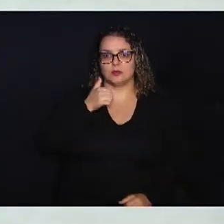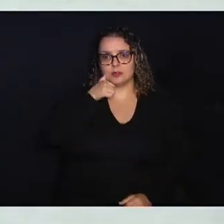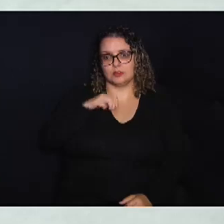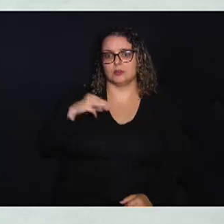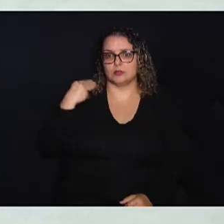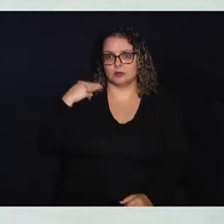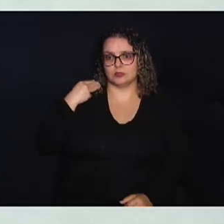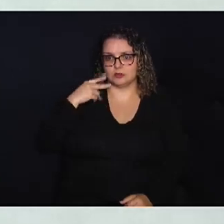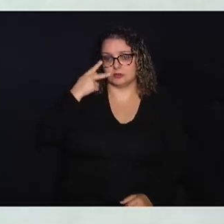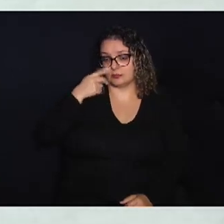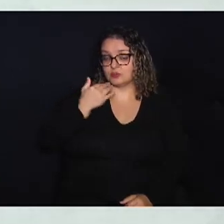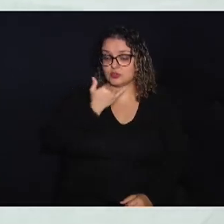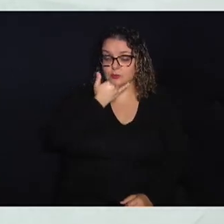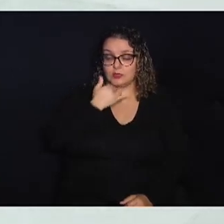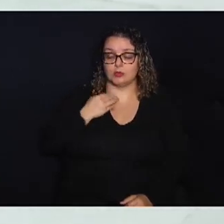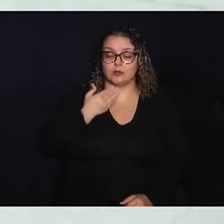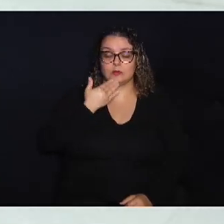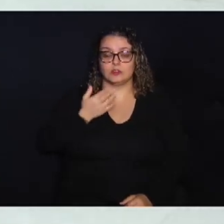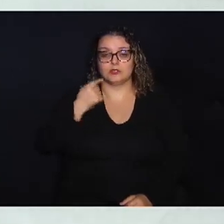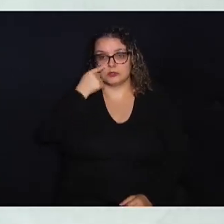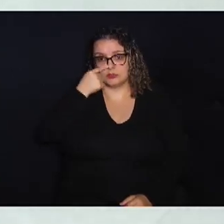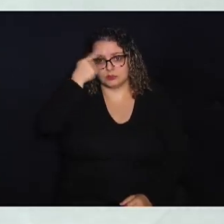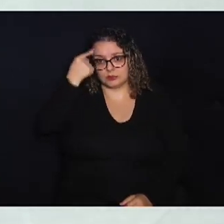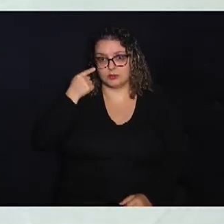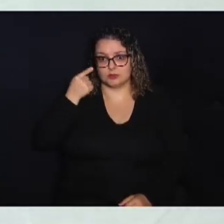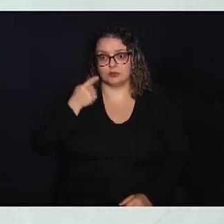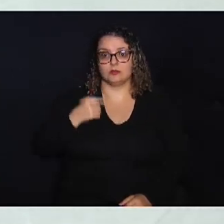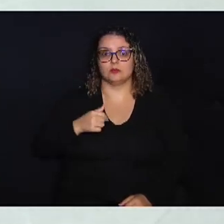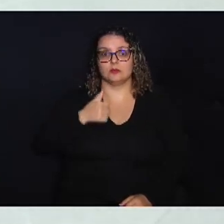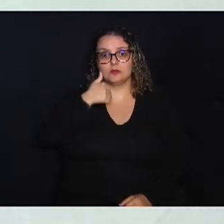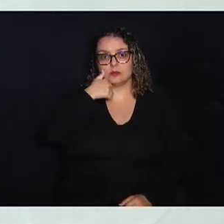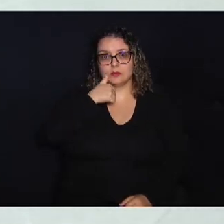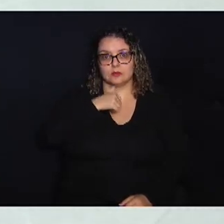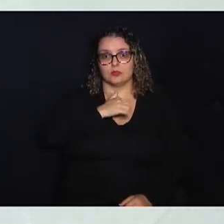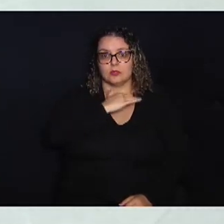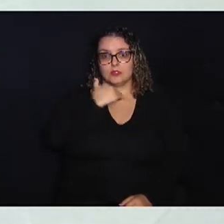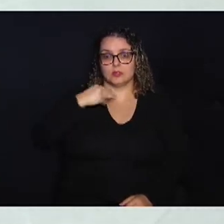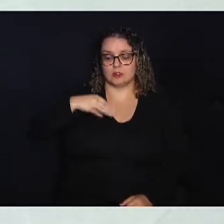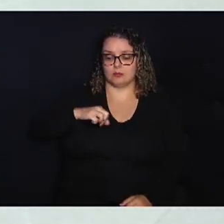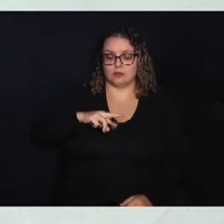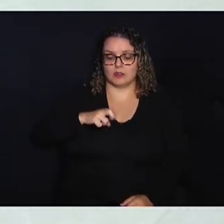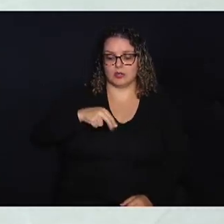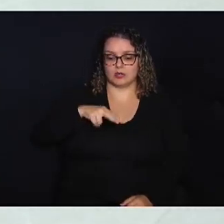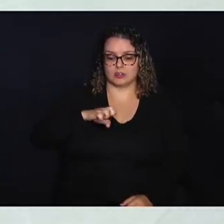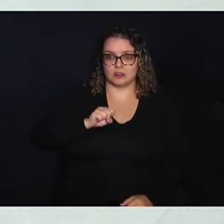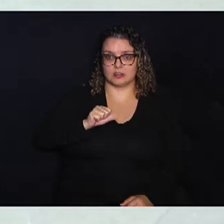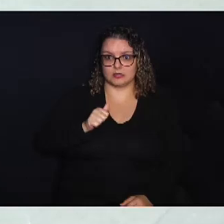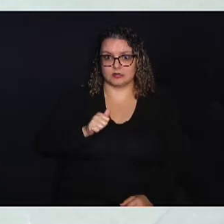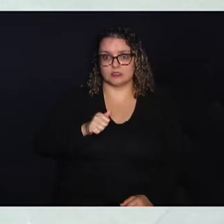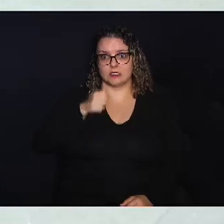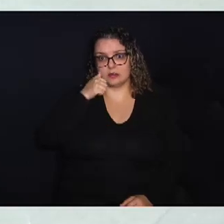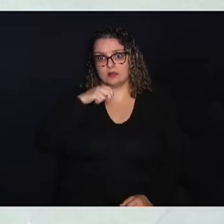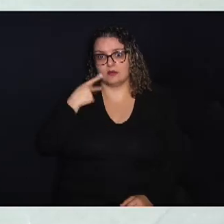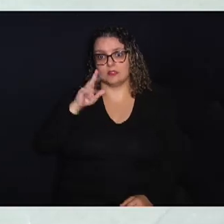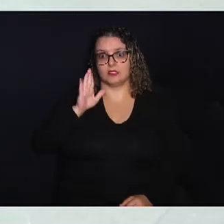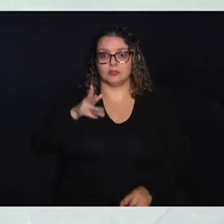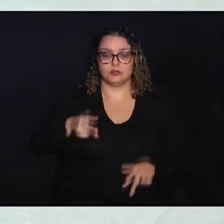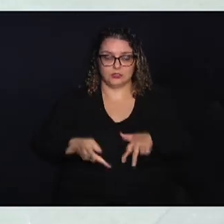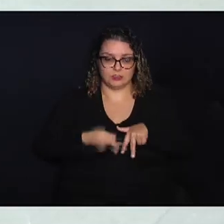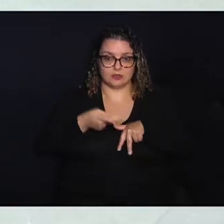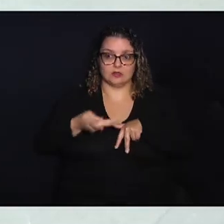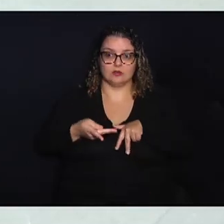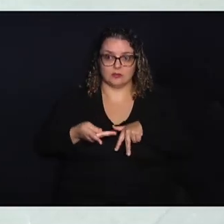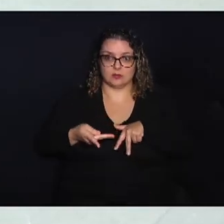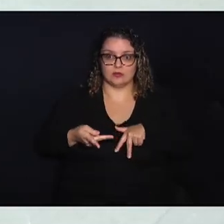Paulo Miguel, solicitando um minuto de silêncio em virtude do falecimento da Marquesa. A vereadora já falou